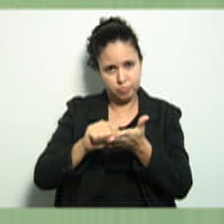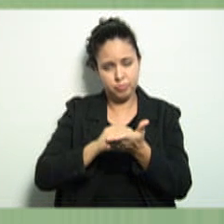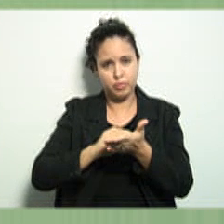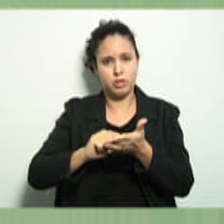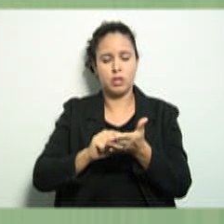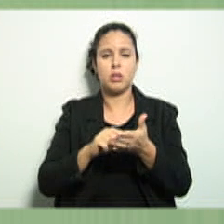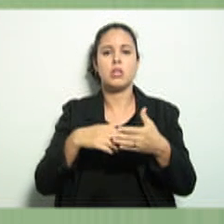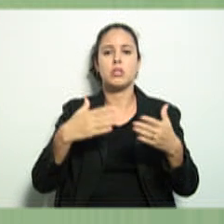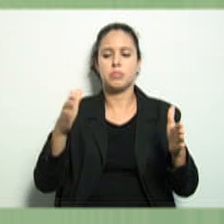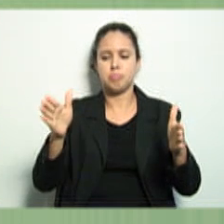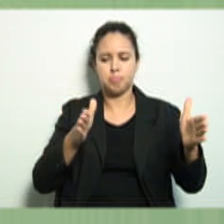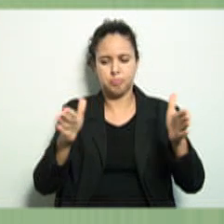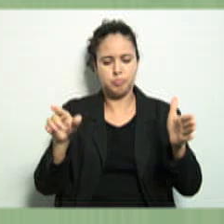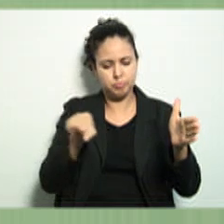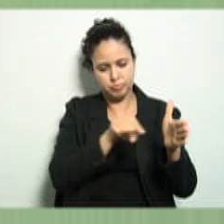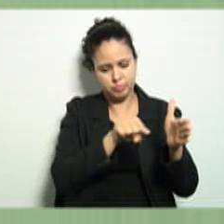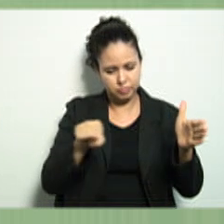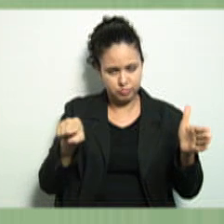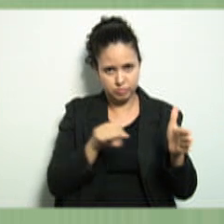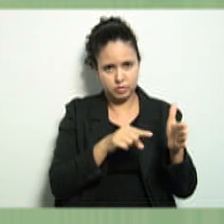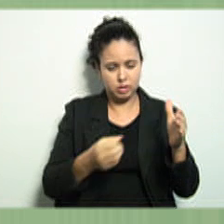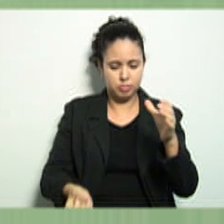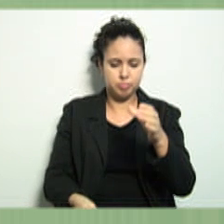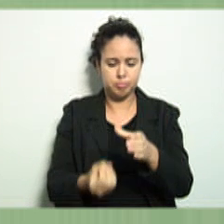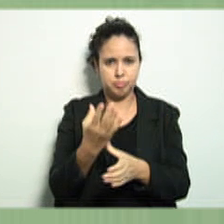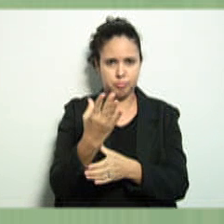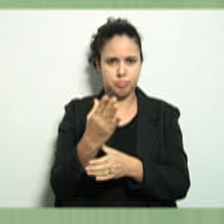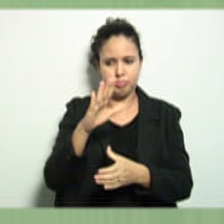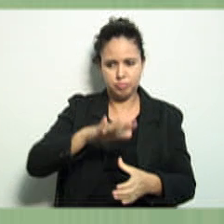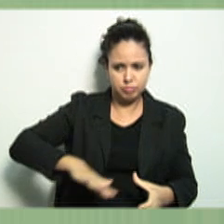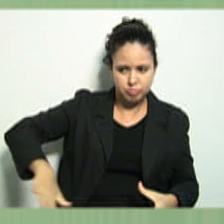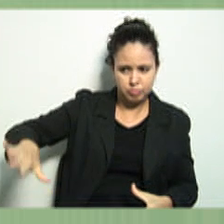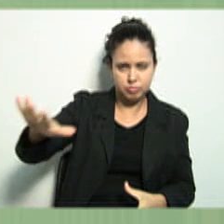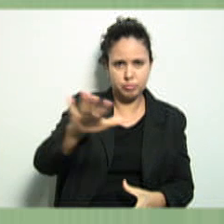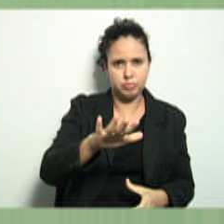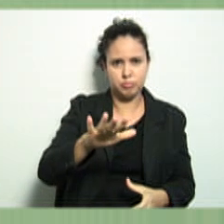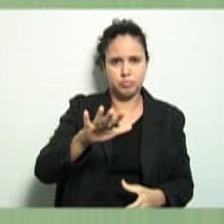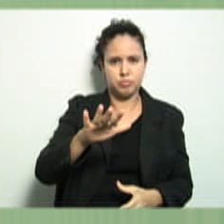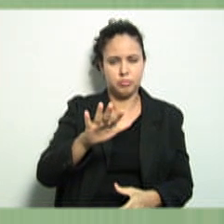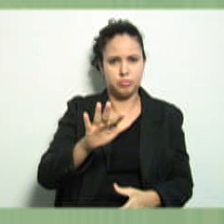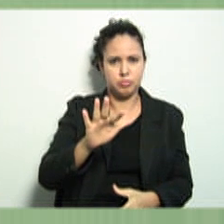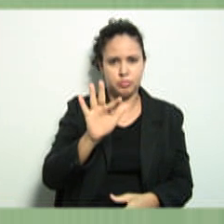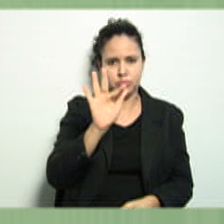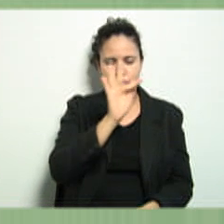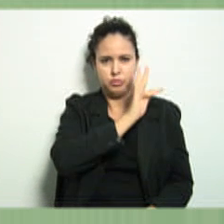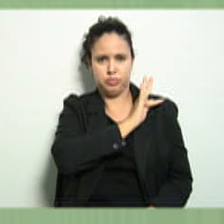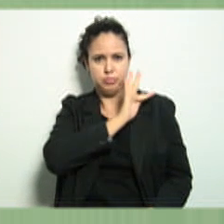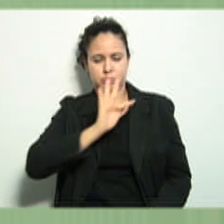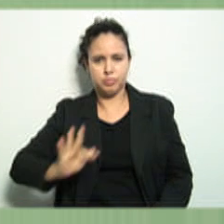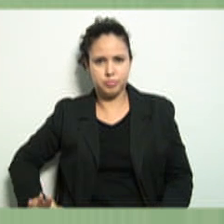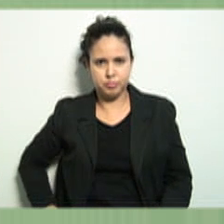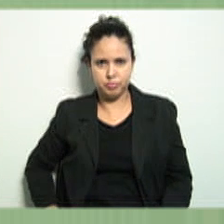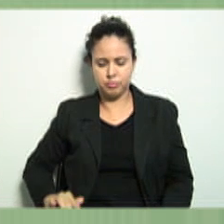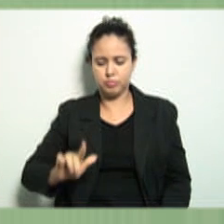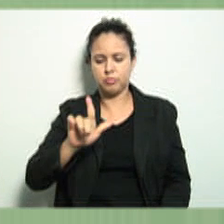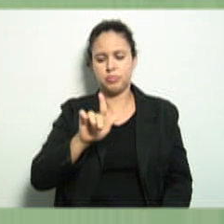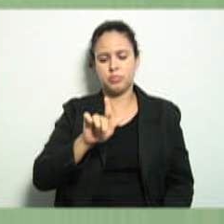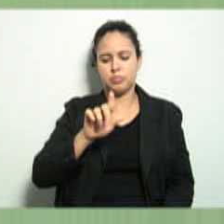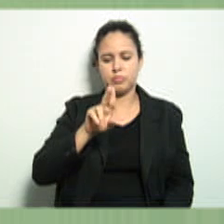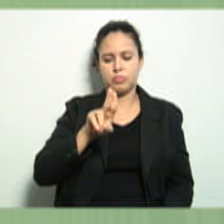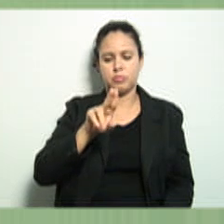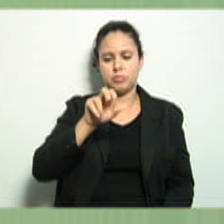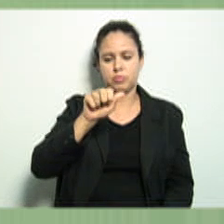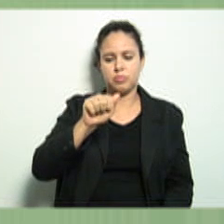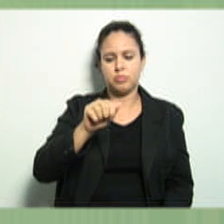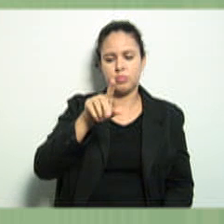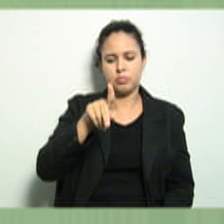Nesse período, é criado o Território Federal do Guaporé, em 13 de setembro de